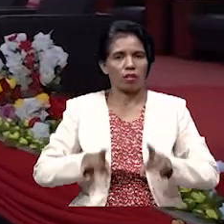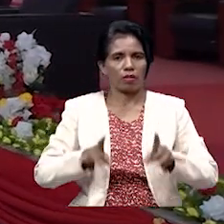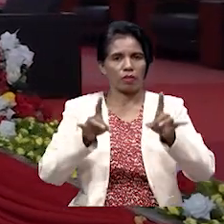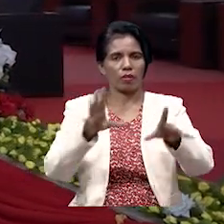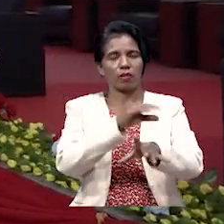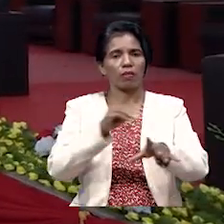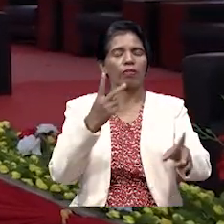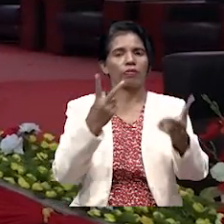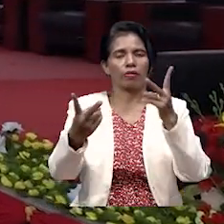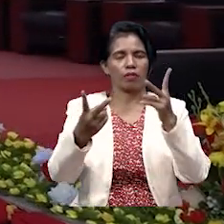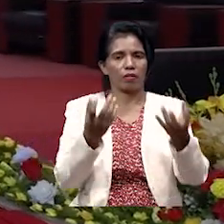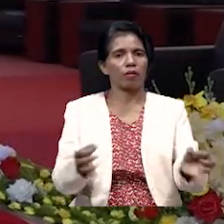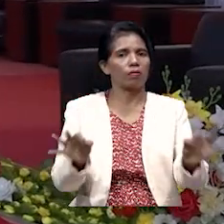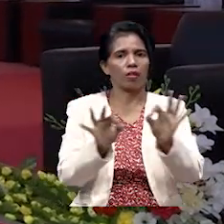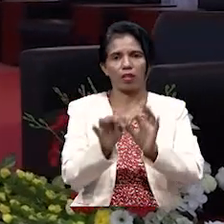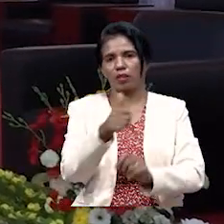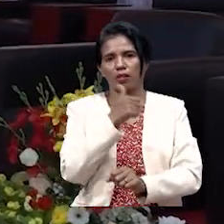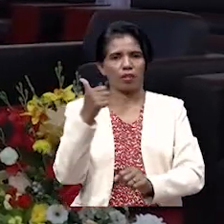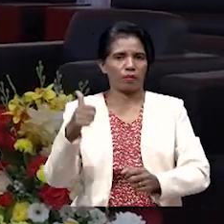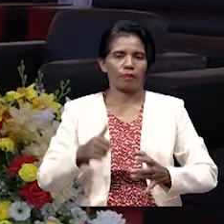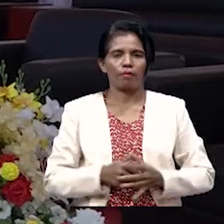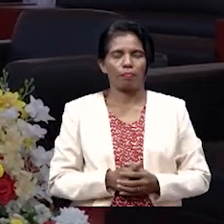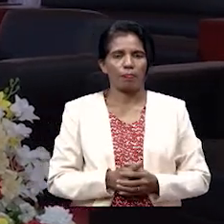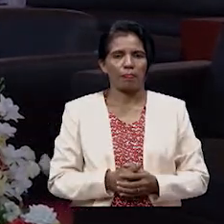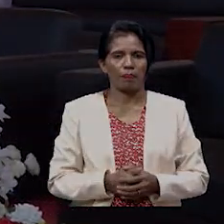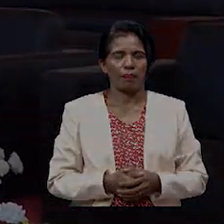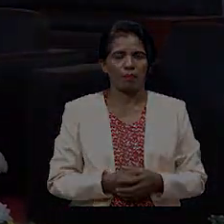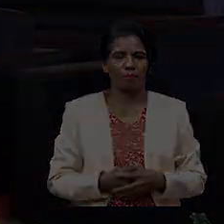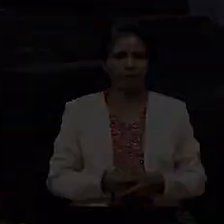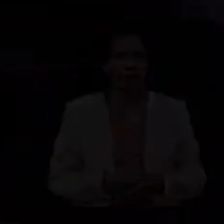convidado importante Siracelo. Bem-vinda, Ximenes, GMN.